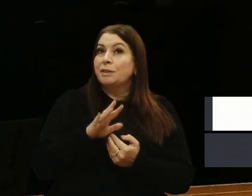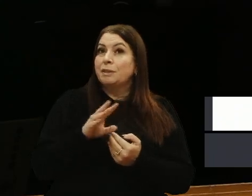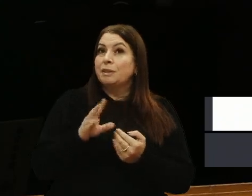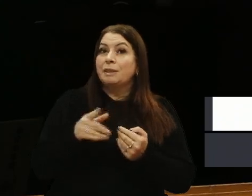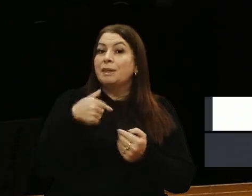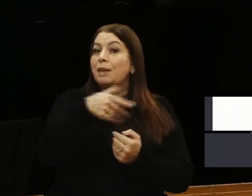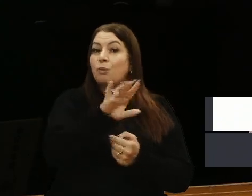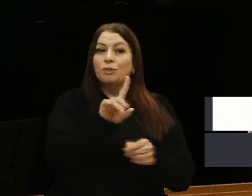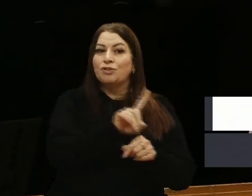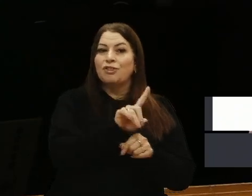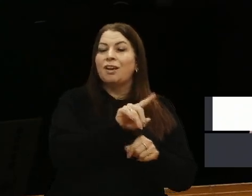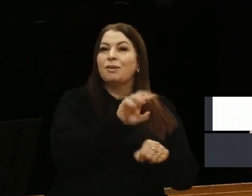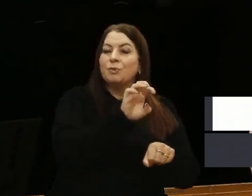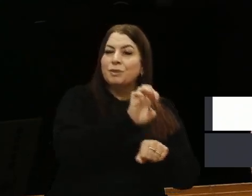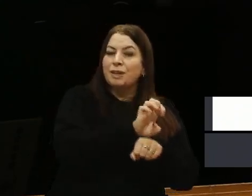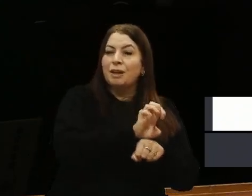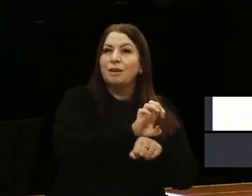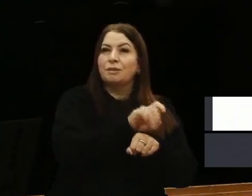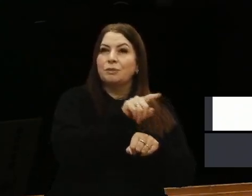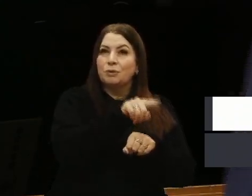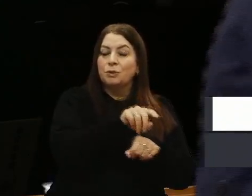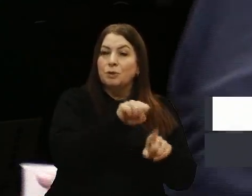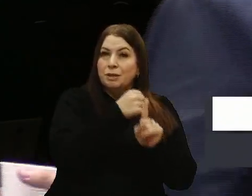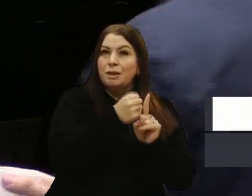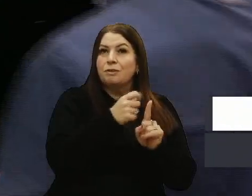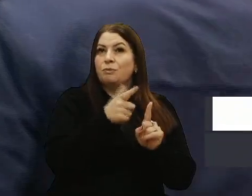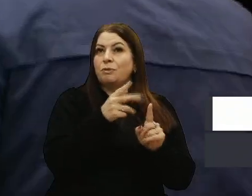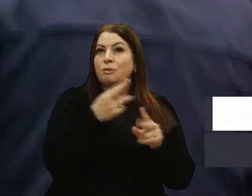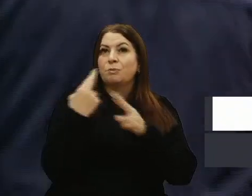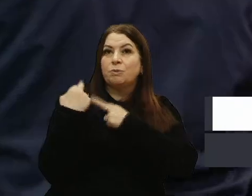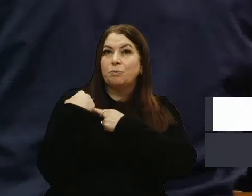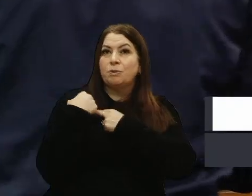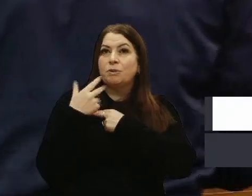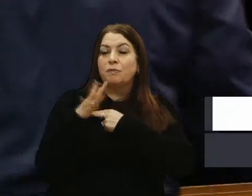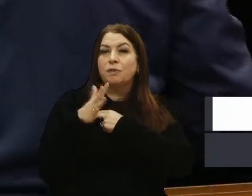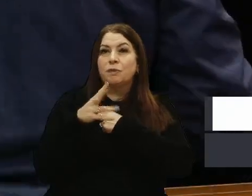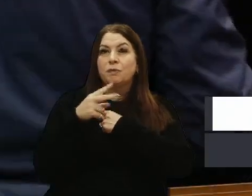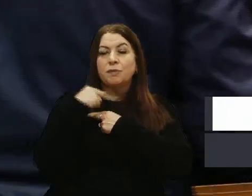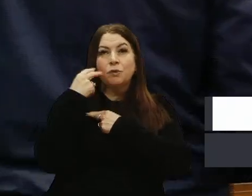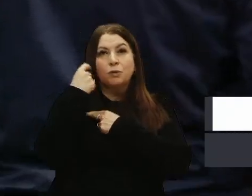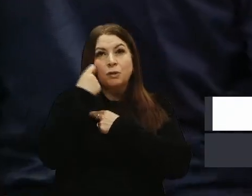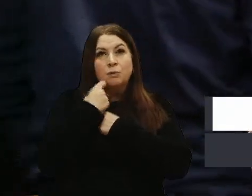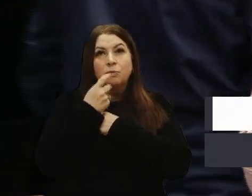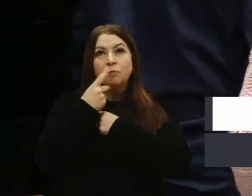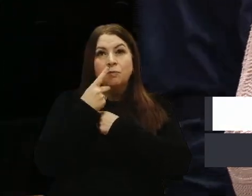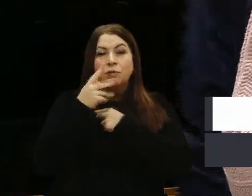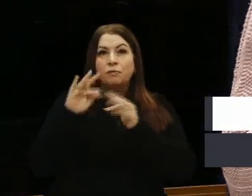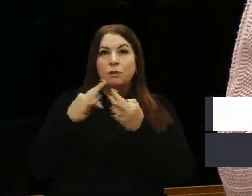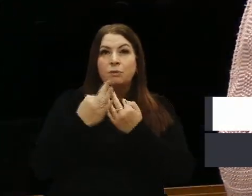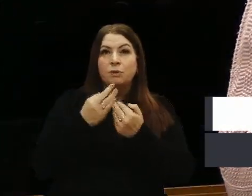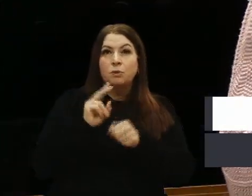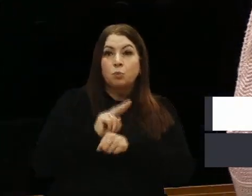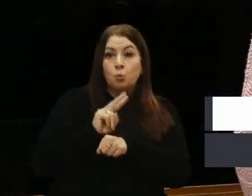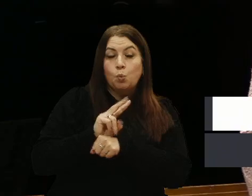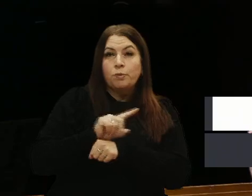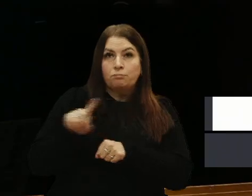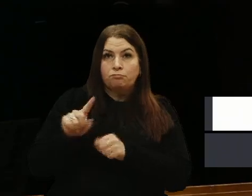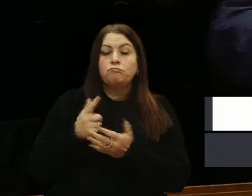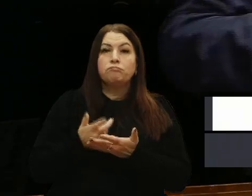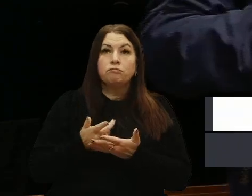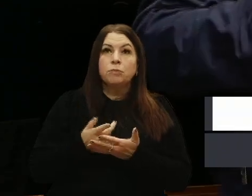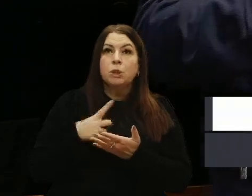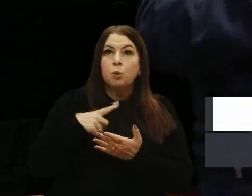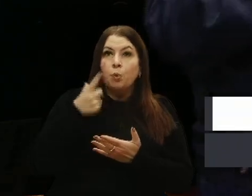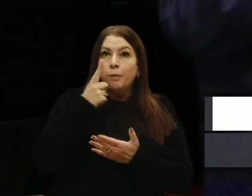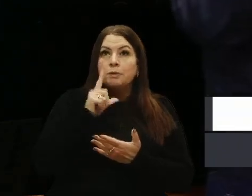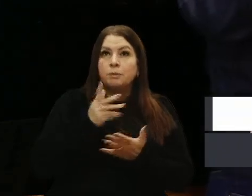desresponsabilizar o Estado e a sociedade nas suas atribuições. Talvez o vereador Caleb se refira quando nós temos famílias protetivas, né, que